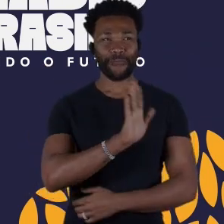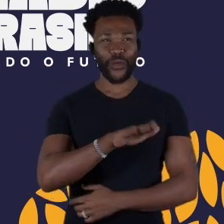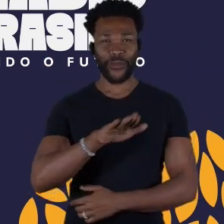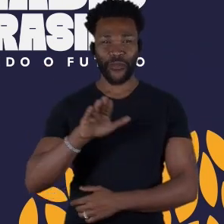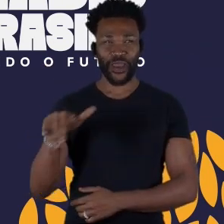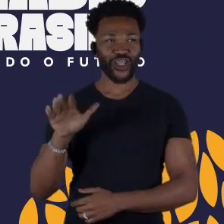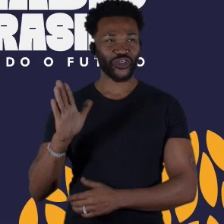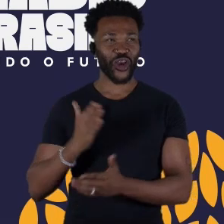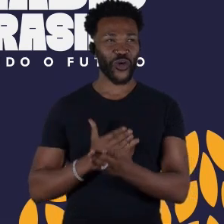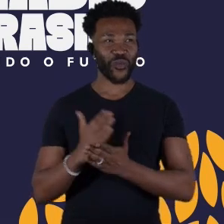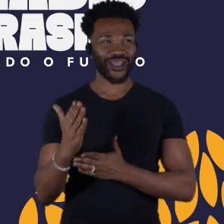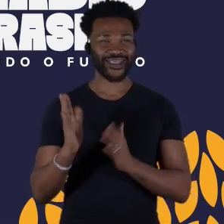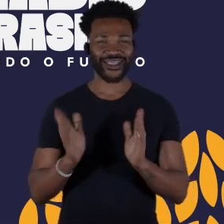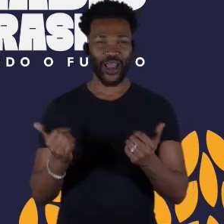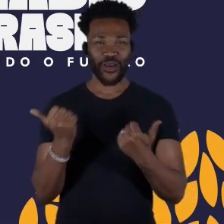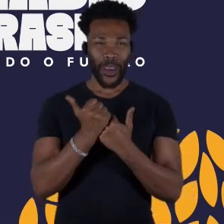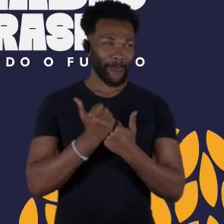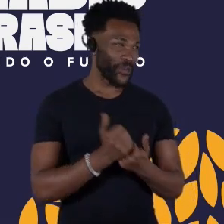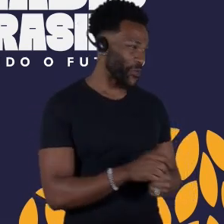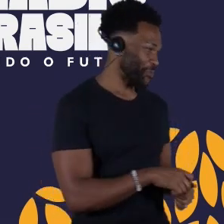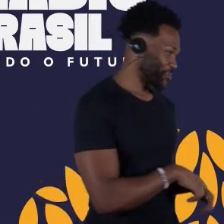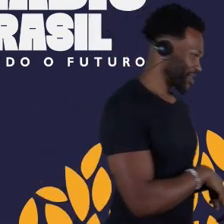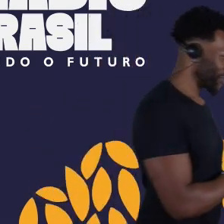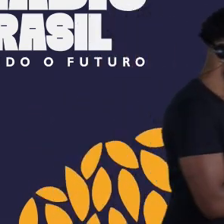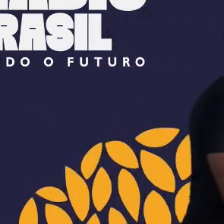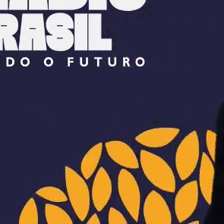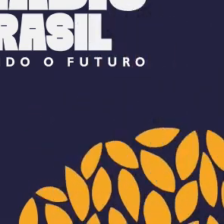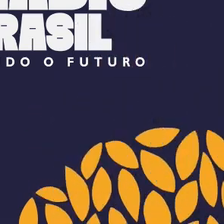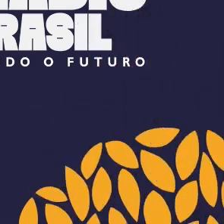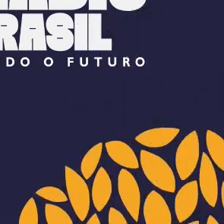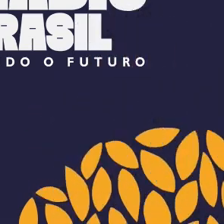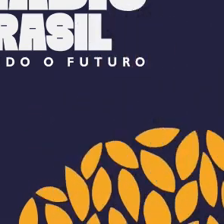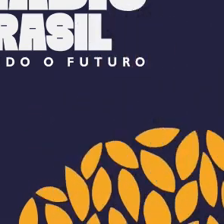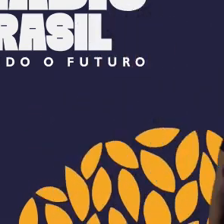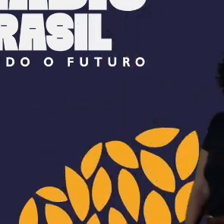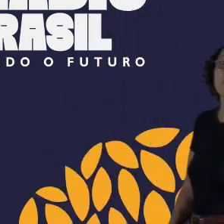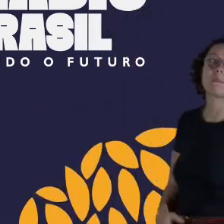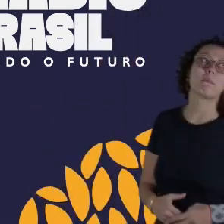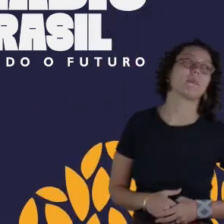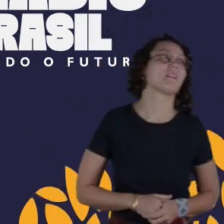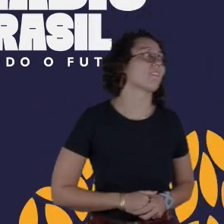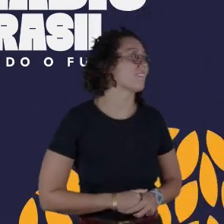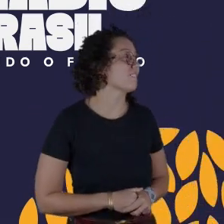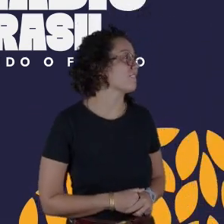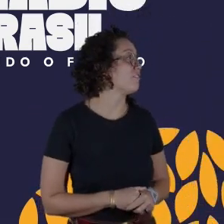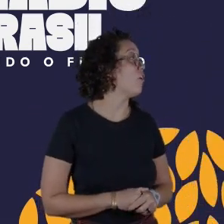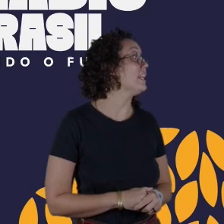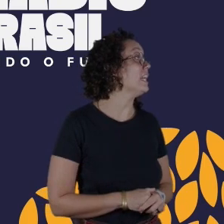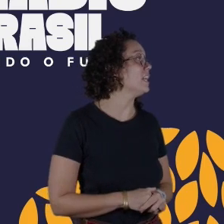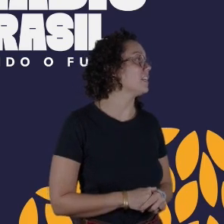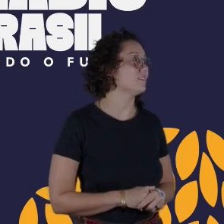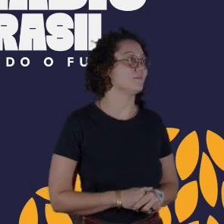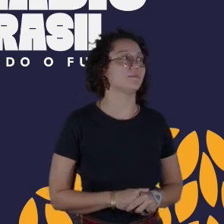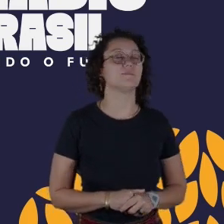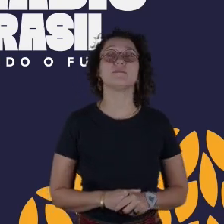crianças começam a se despertar. Então, não todos têm todos esses